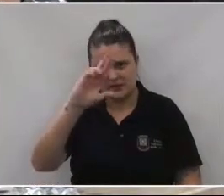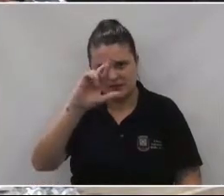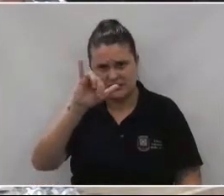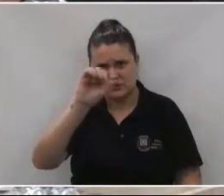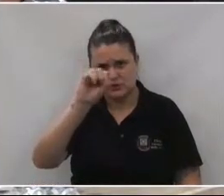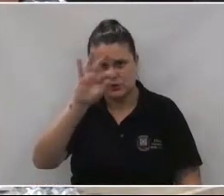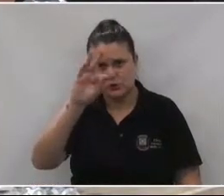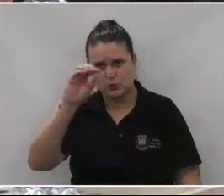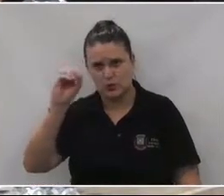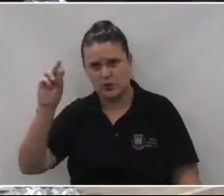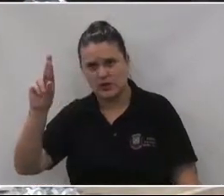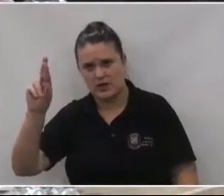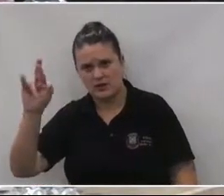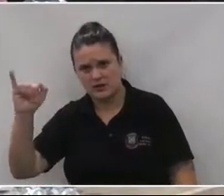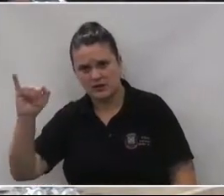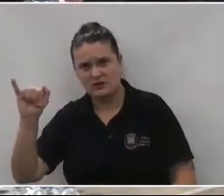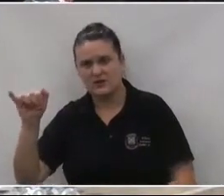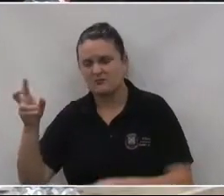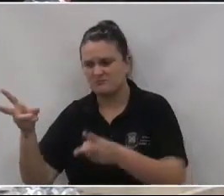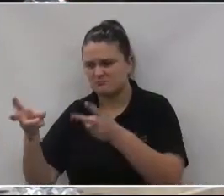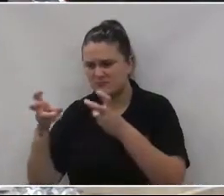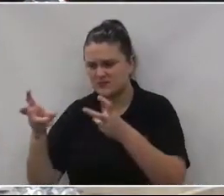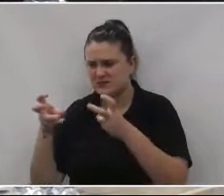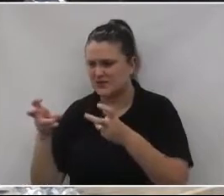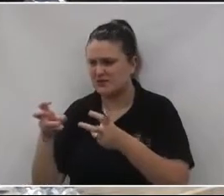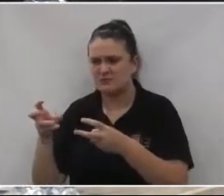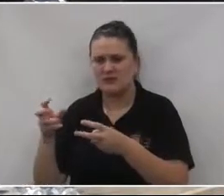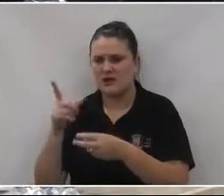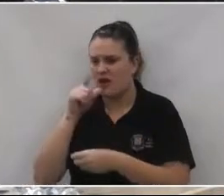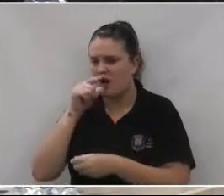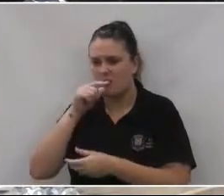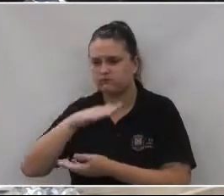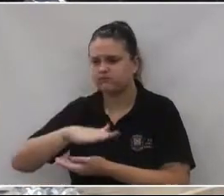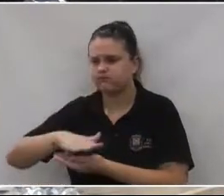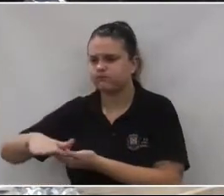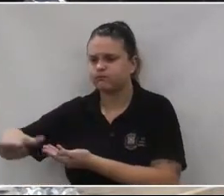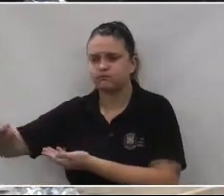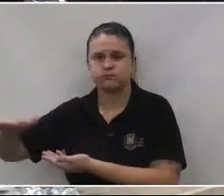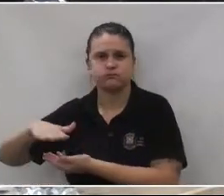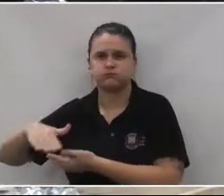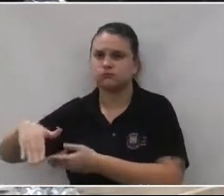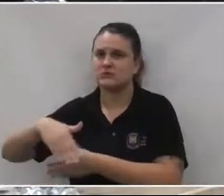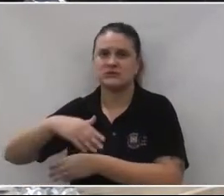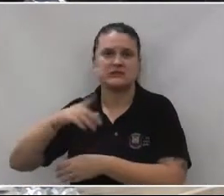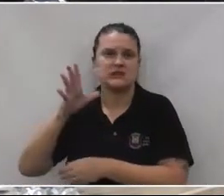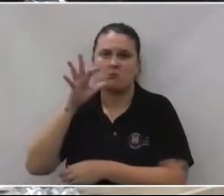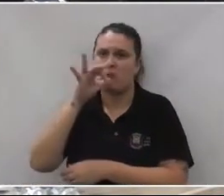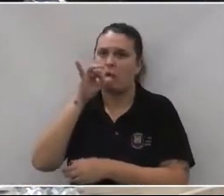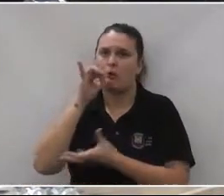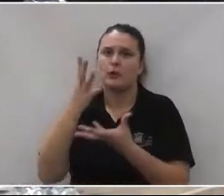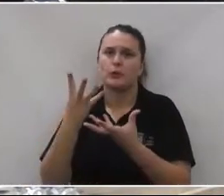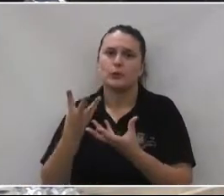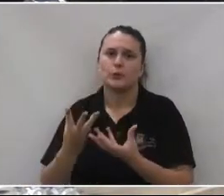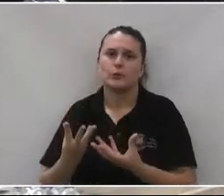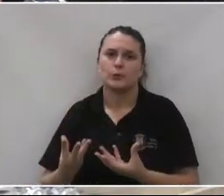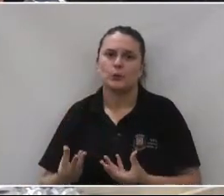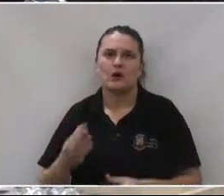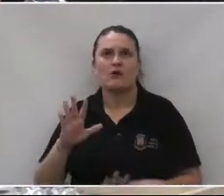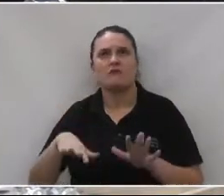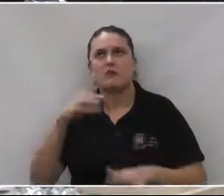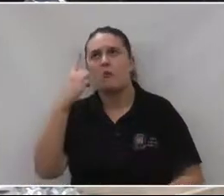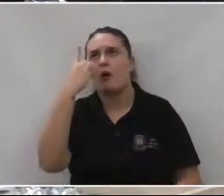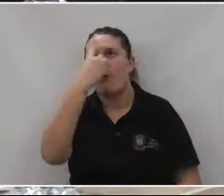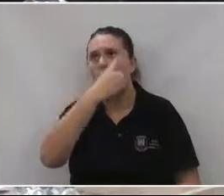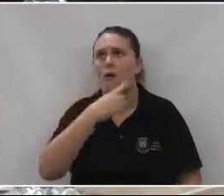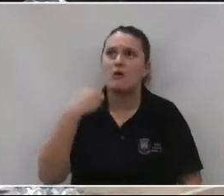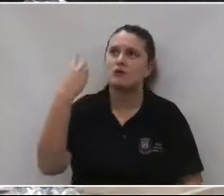é ver a situação que fica à esquerda a água vem no meio da pista e demora uma hora uma hora e